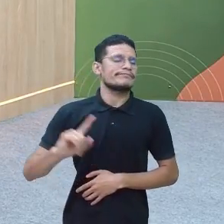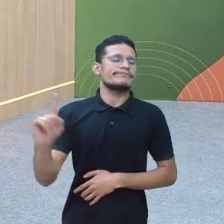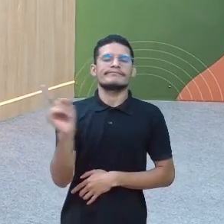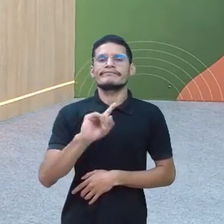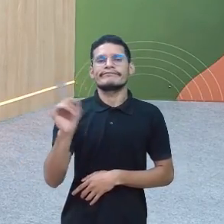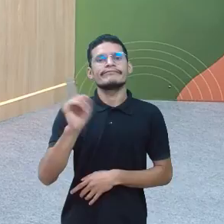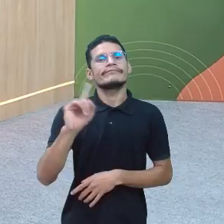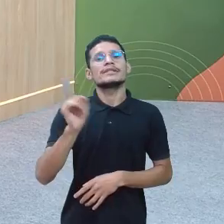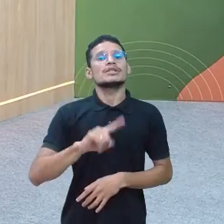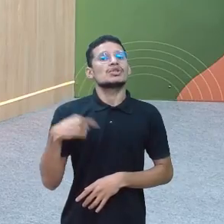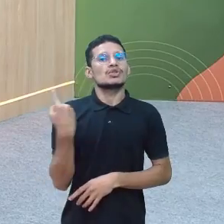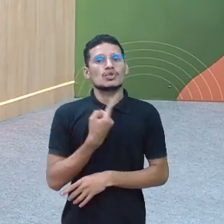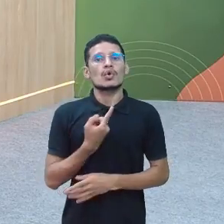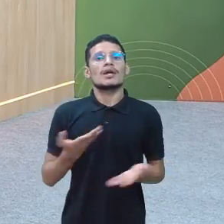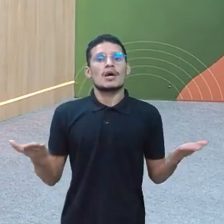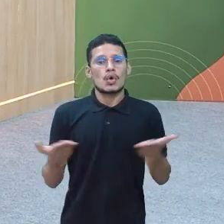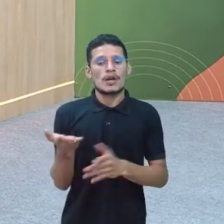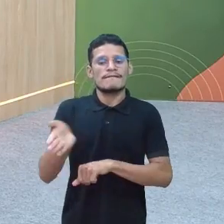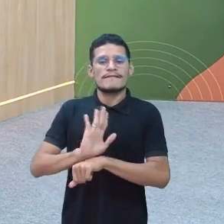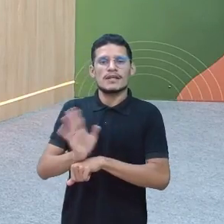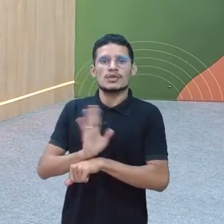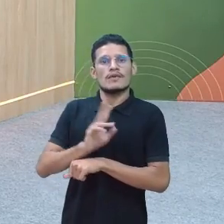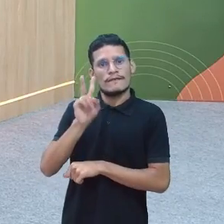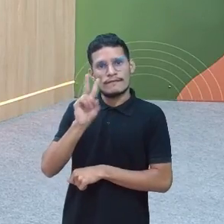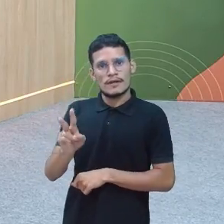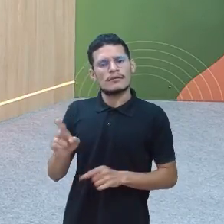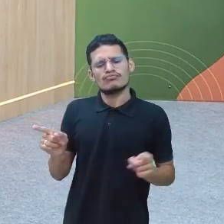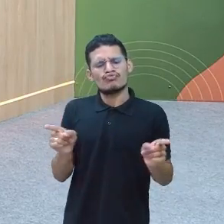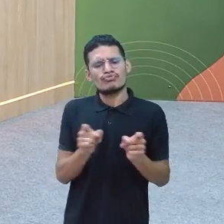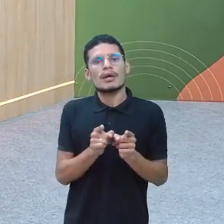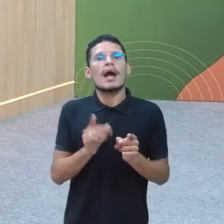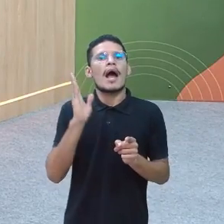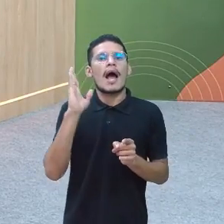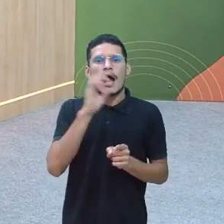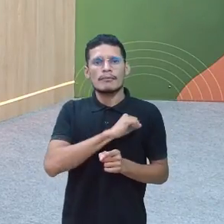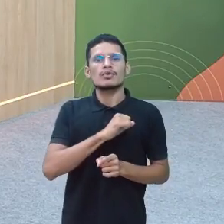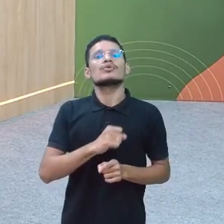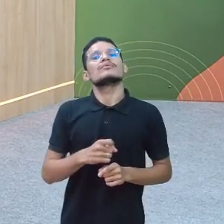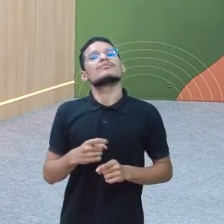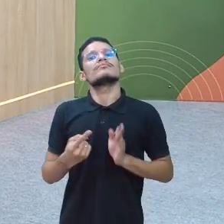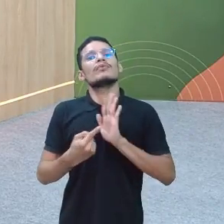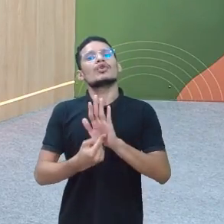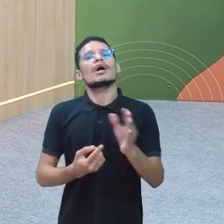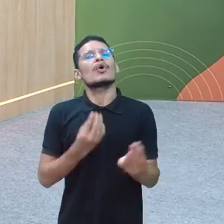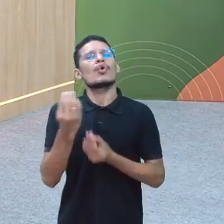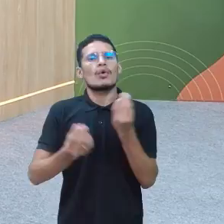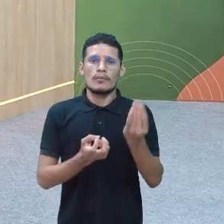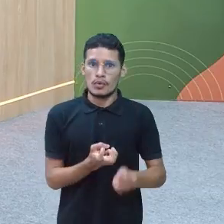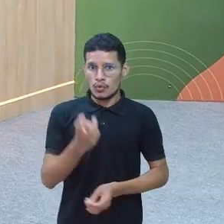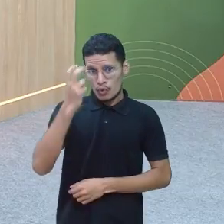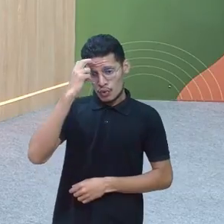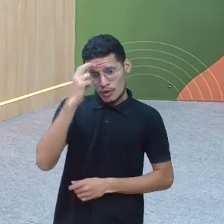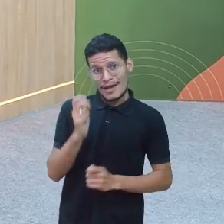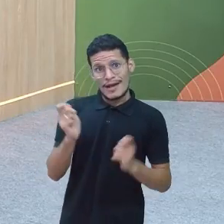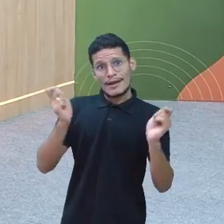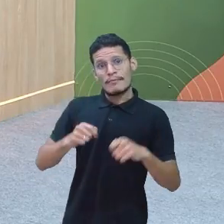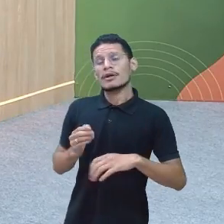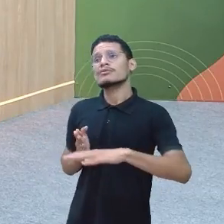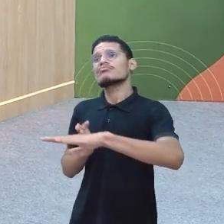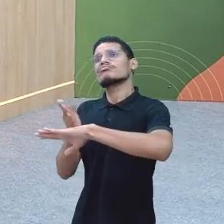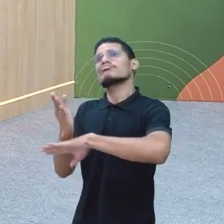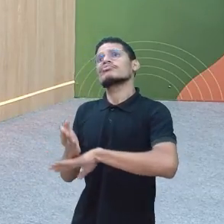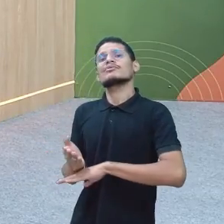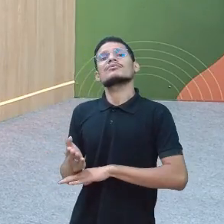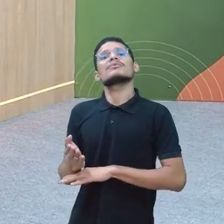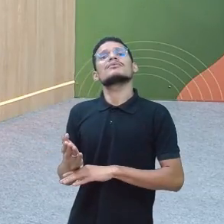Não. A gente vai ver agora um vídeo curto mostrando como é que essa cultura ela chega